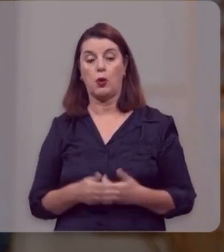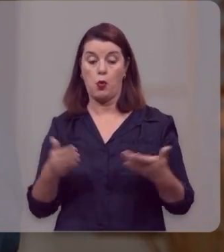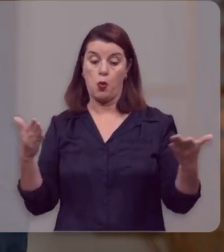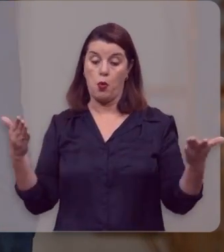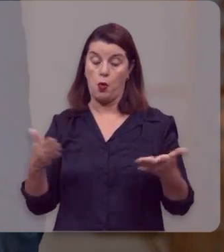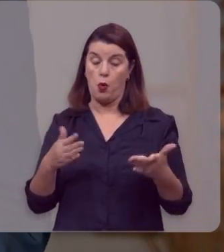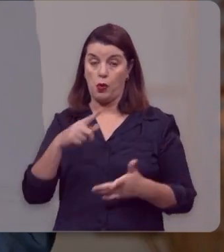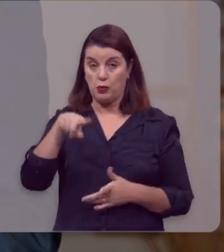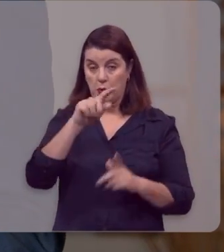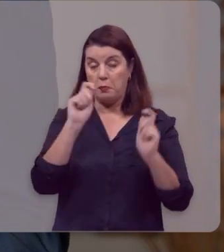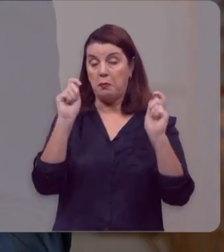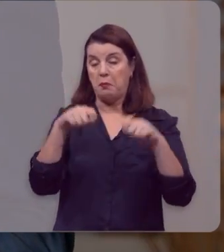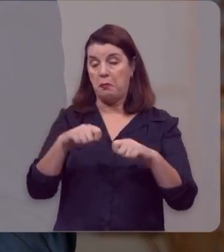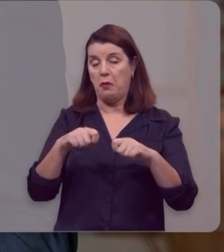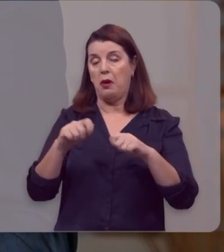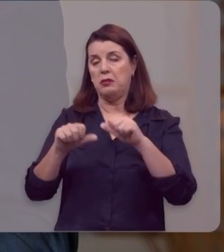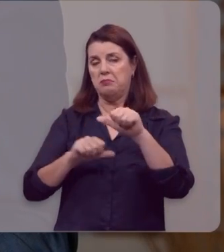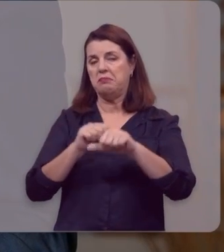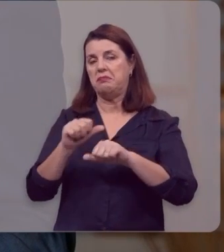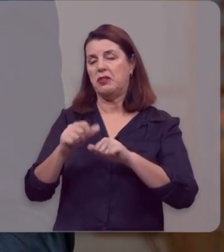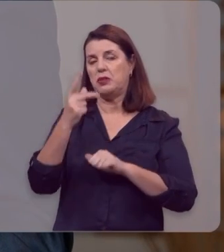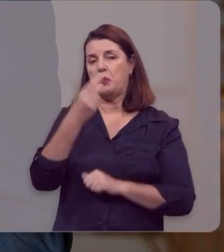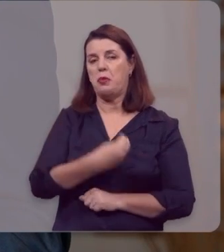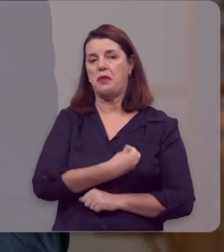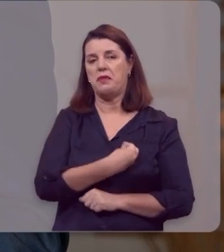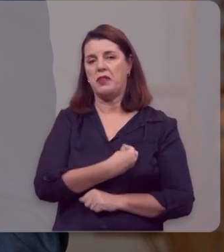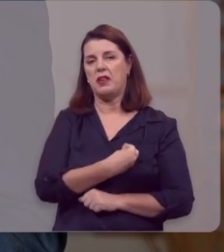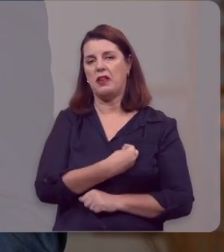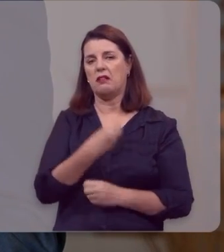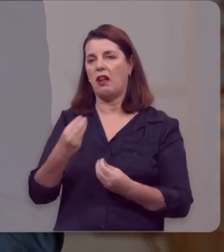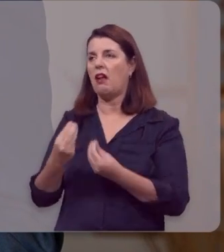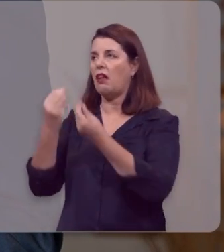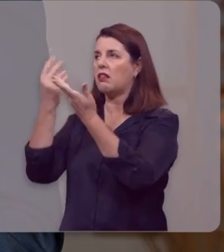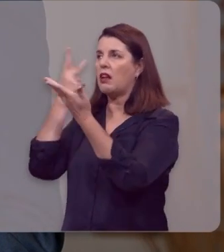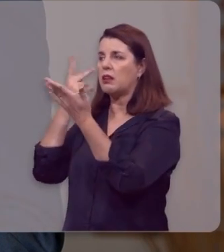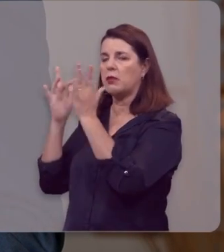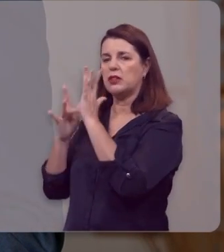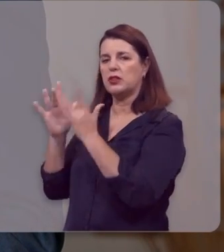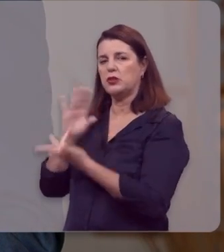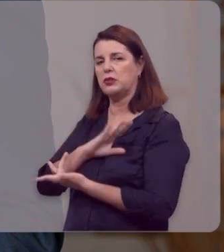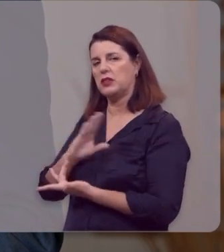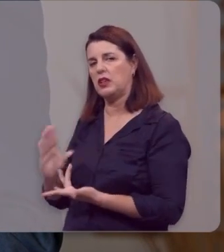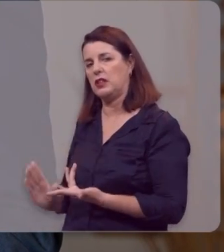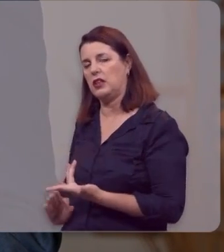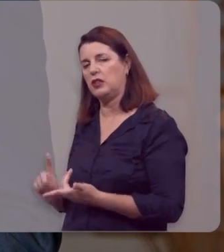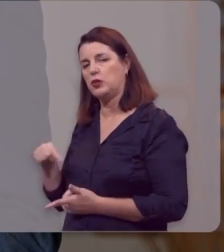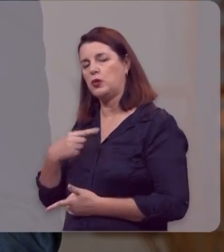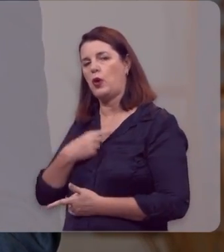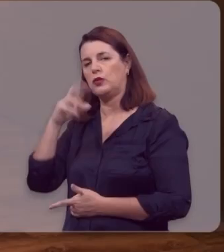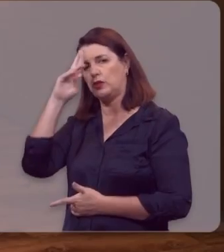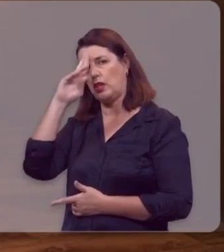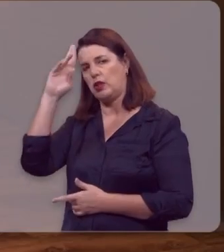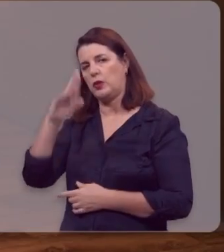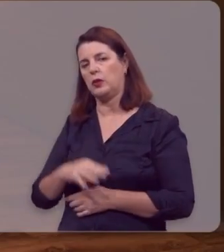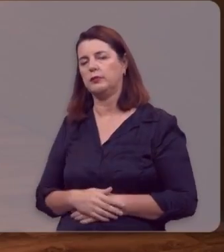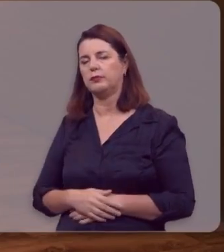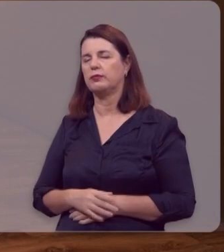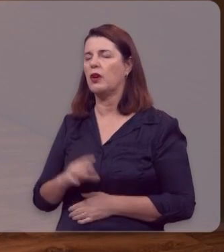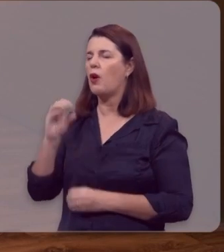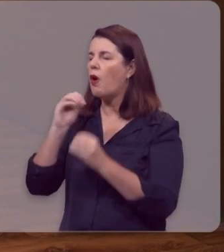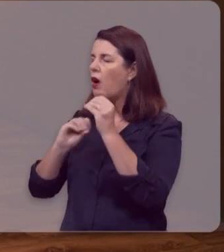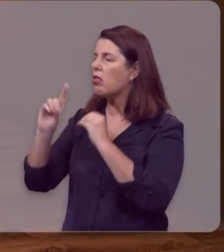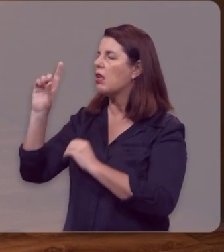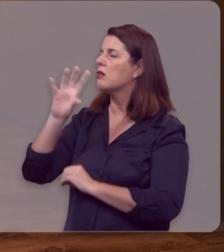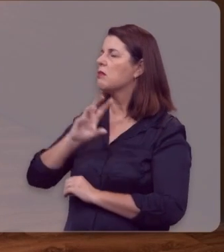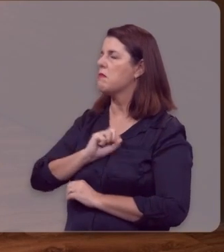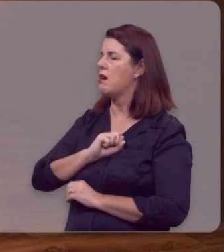você pode tomar a mais importante decisão da sua vida, entregando-se a Jesus Cristo, o nosso Senhor. Ó Deus